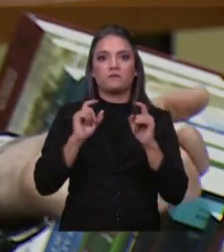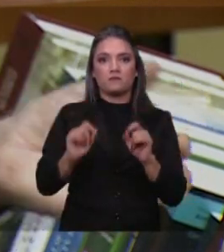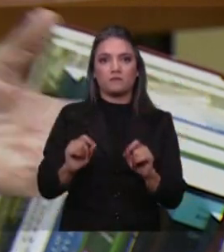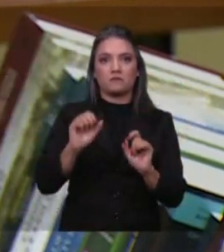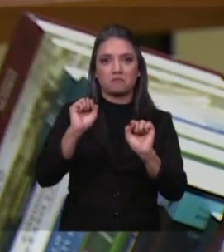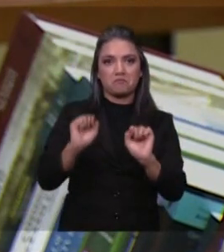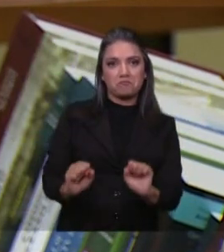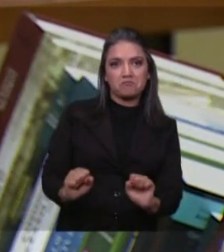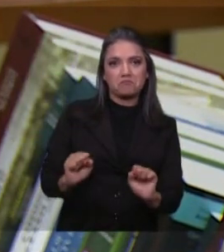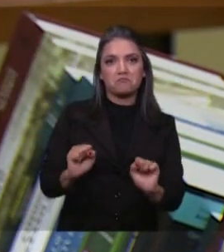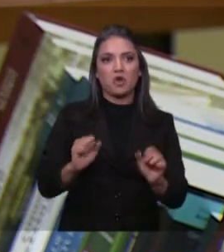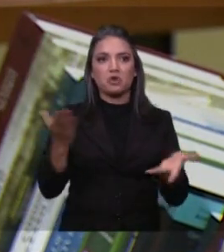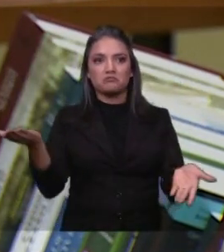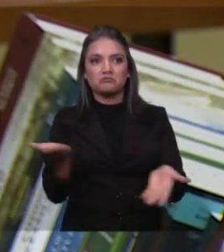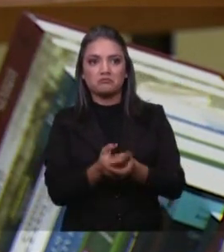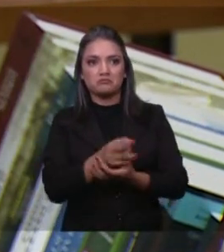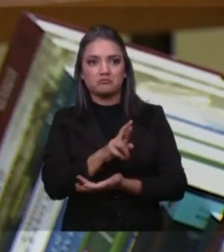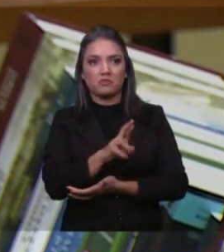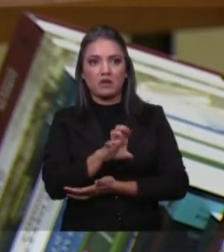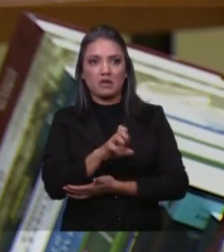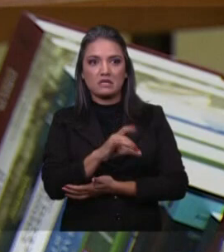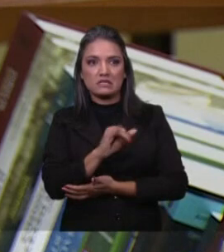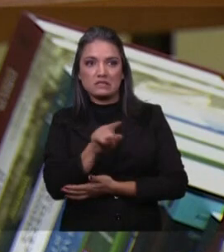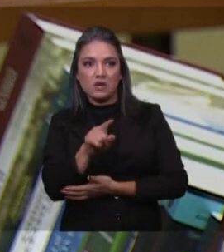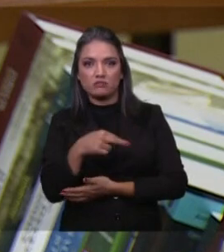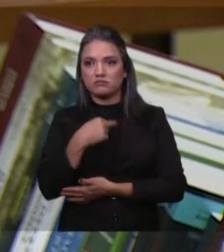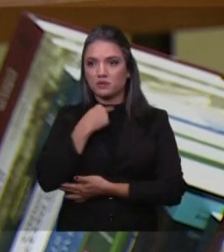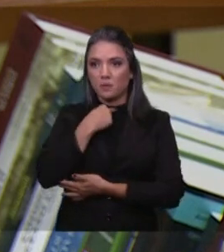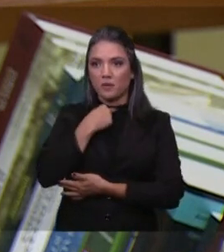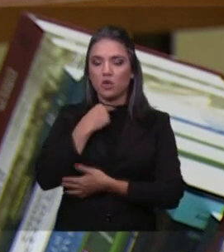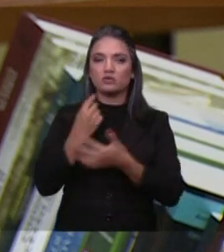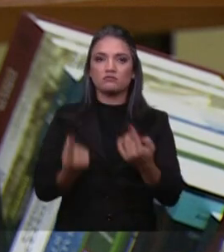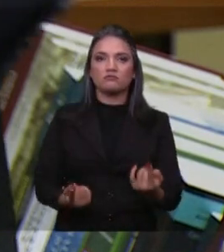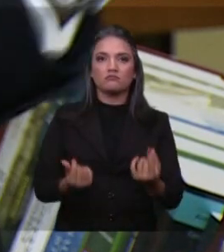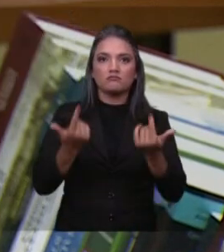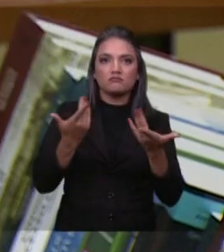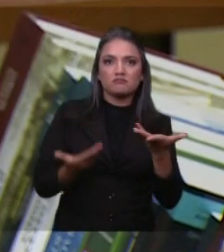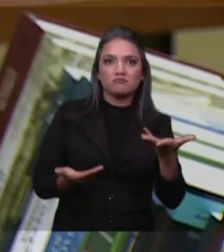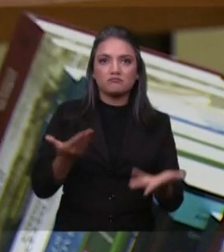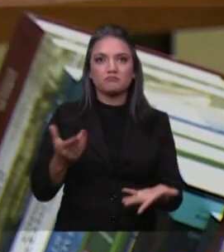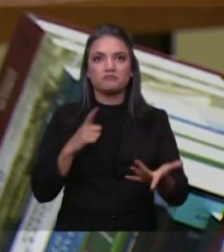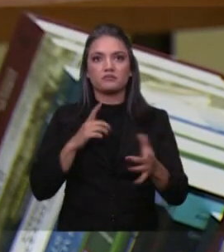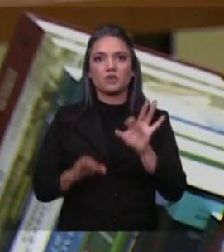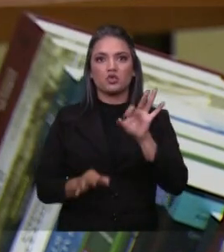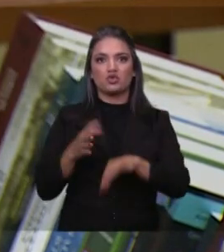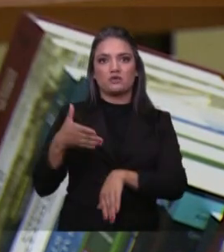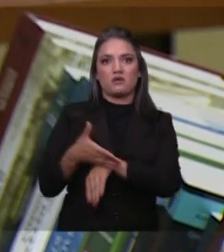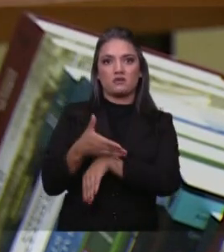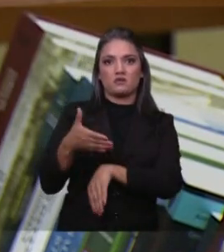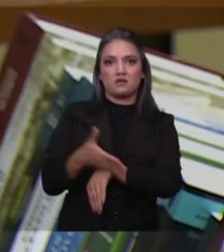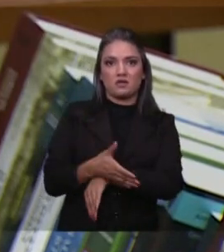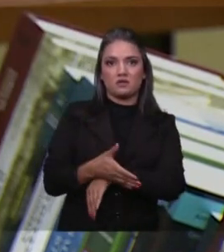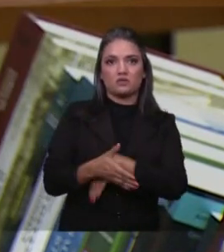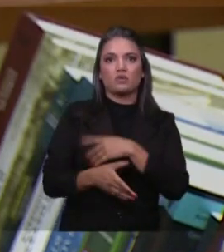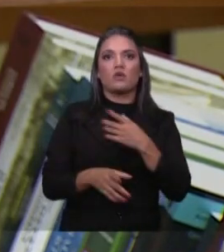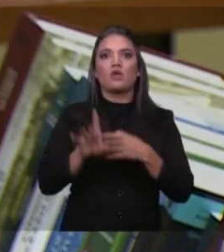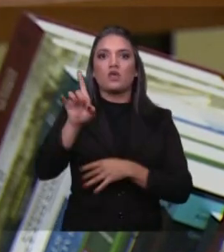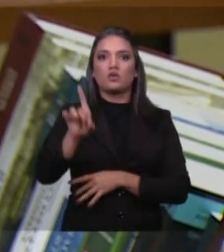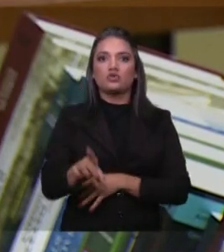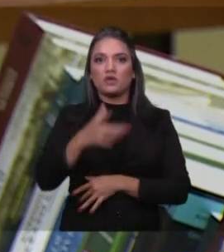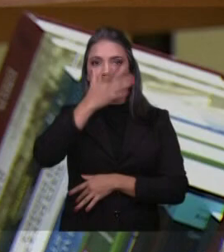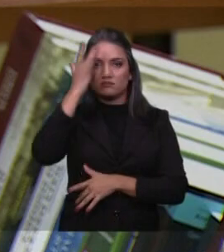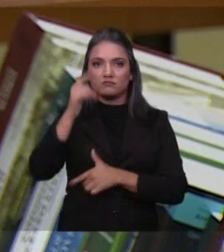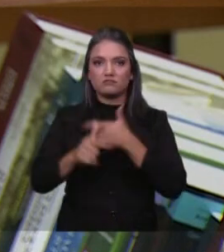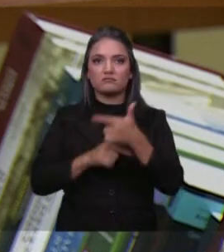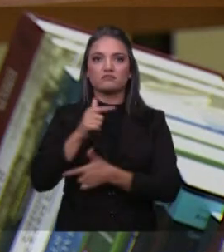a rescisória ou não pode a rescisória, na ponderação de valores aqui, entre o acesso à justiça e os direitos do